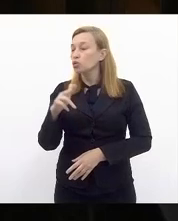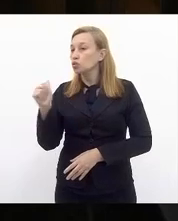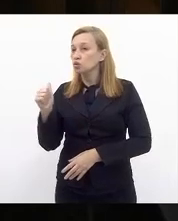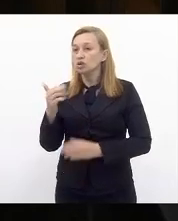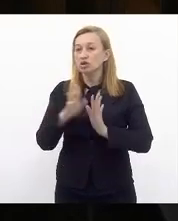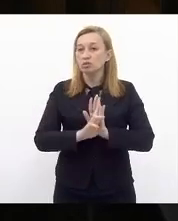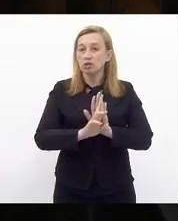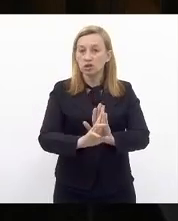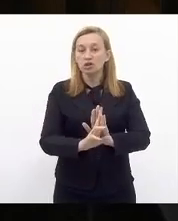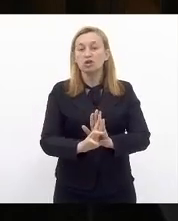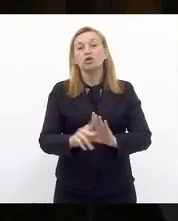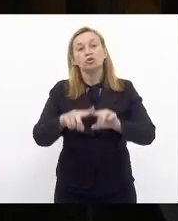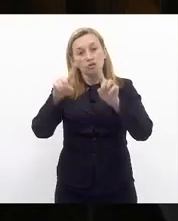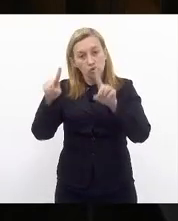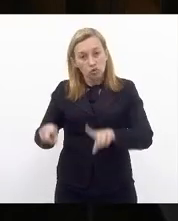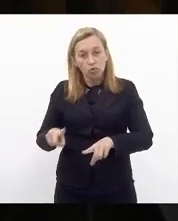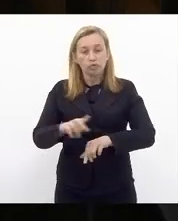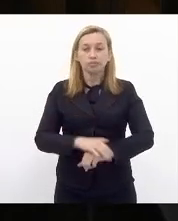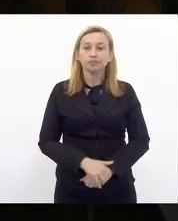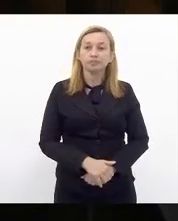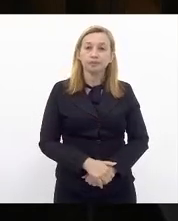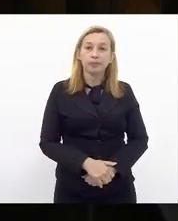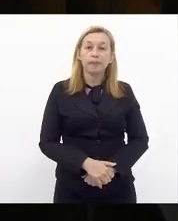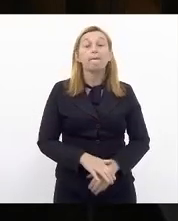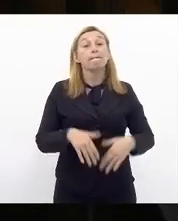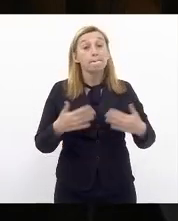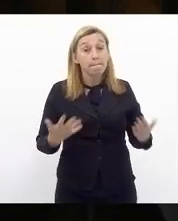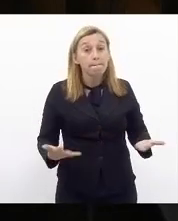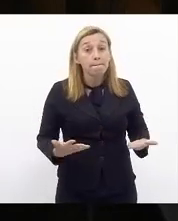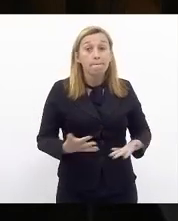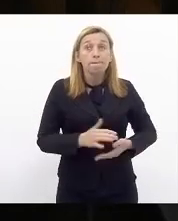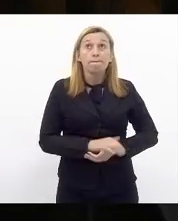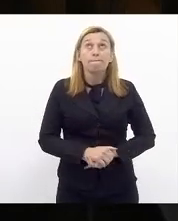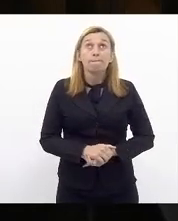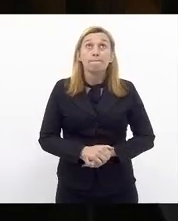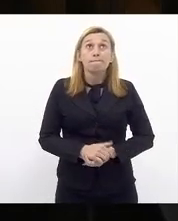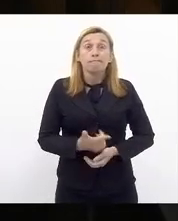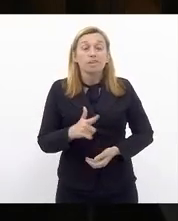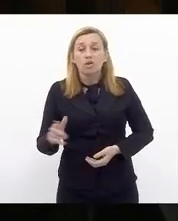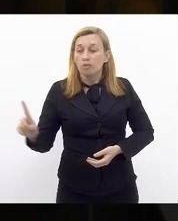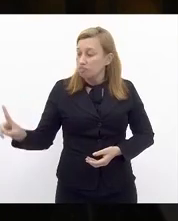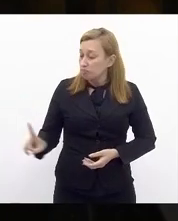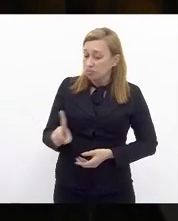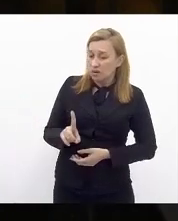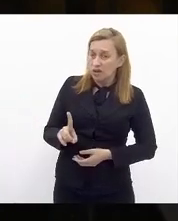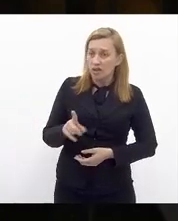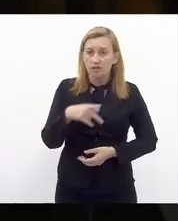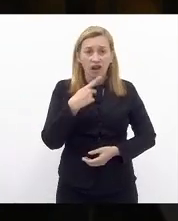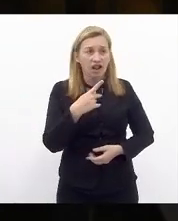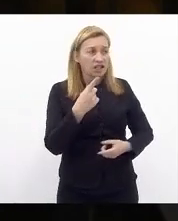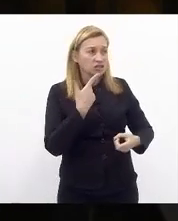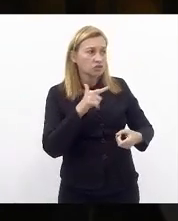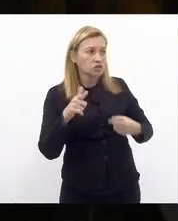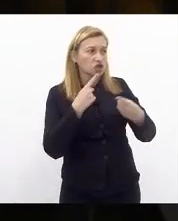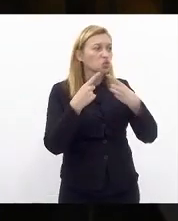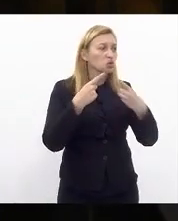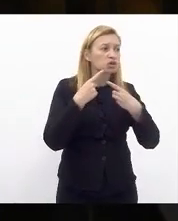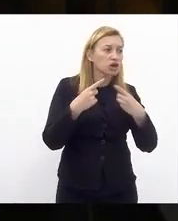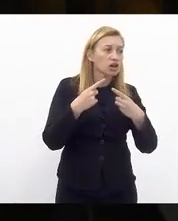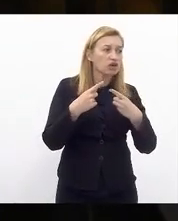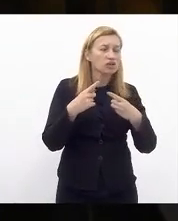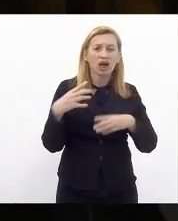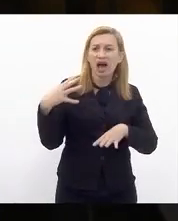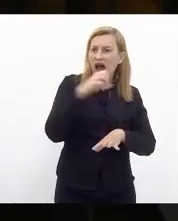os representantes dos Servidores é então não dá para um alguém vir aqui falar não tem discussão isso aqui